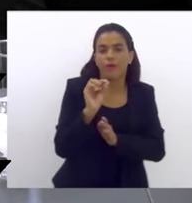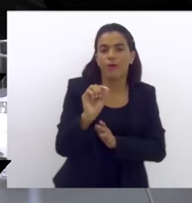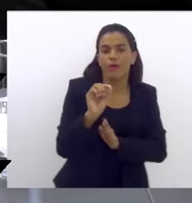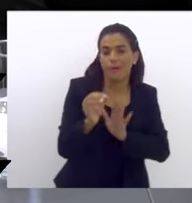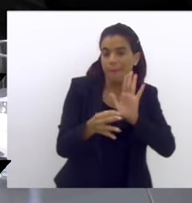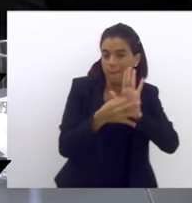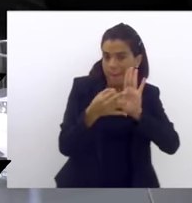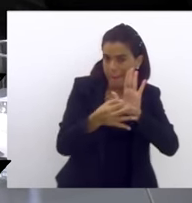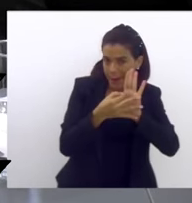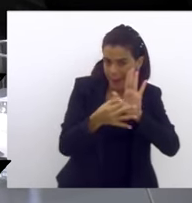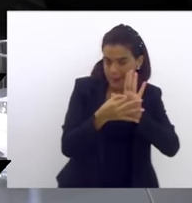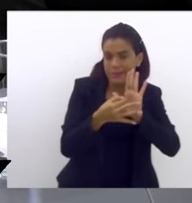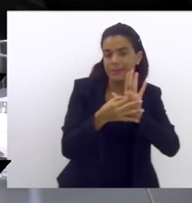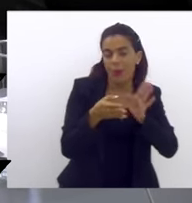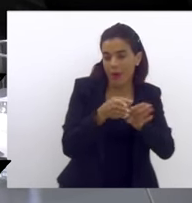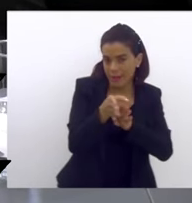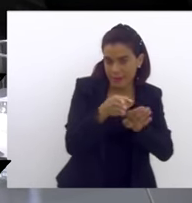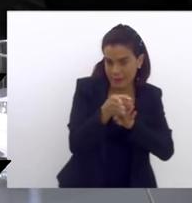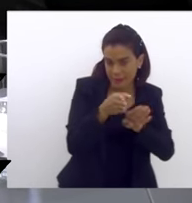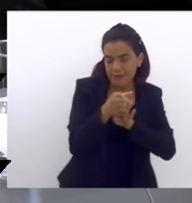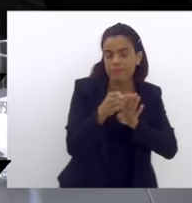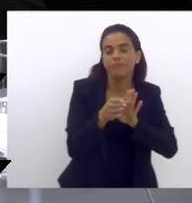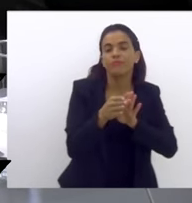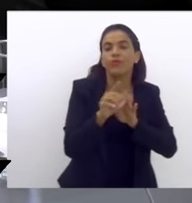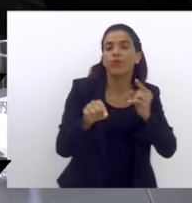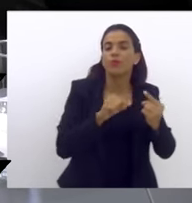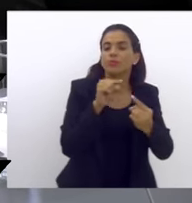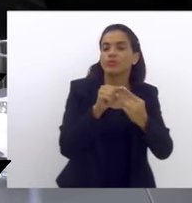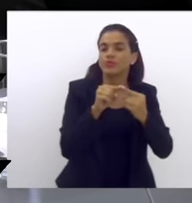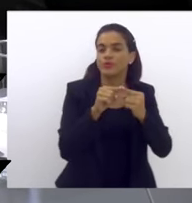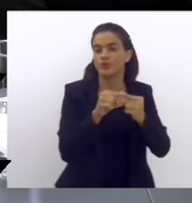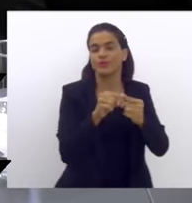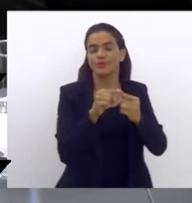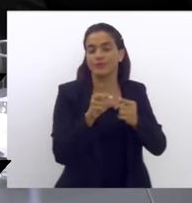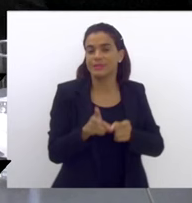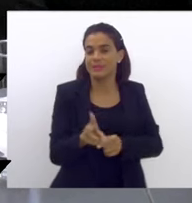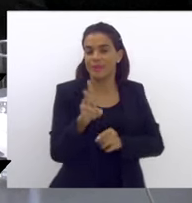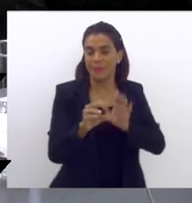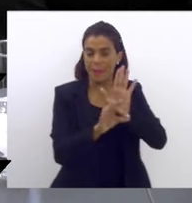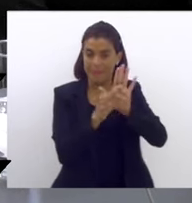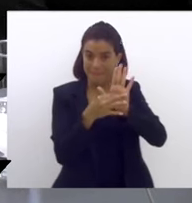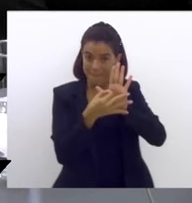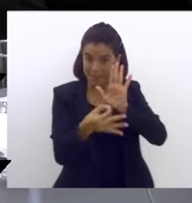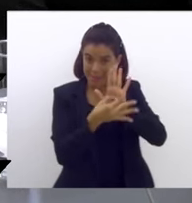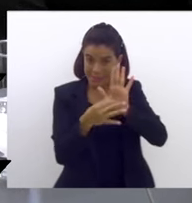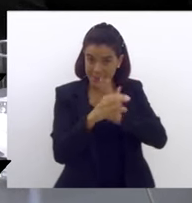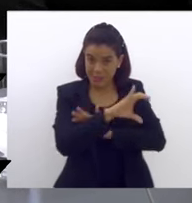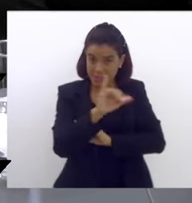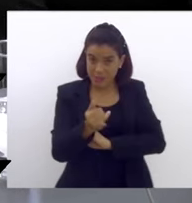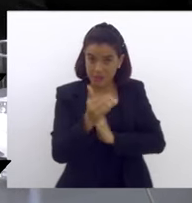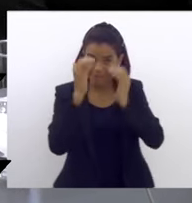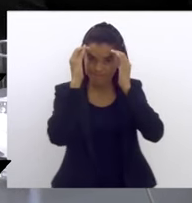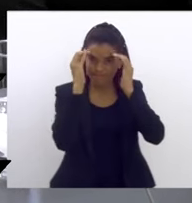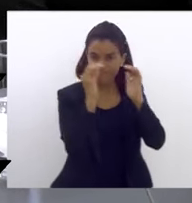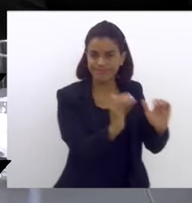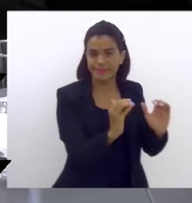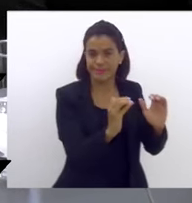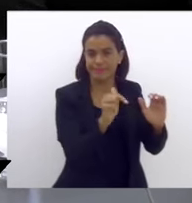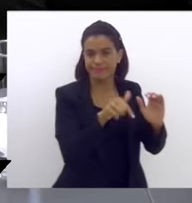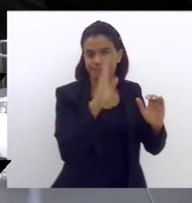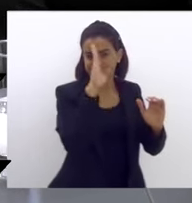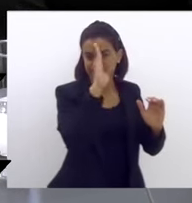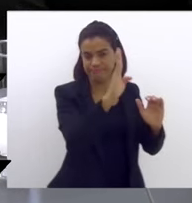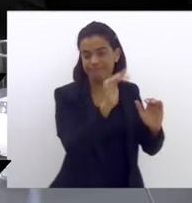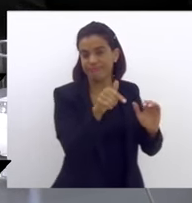ccj as emendas Obrigatoriamente tem que considerar o parecer da ccj porque senão